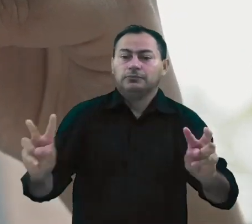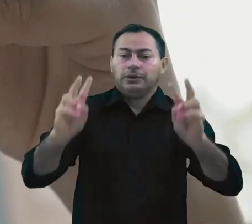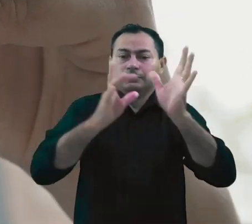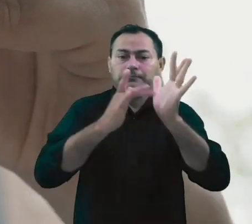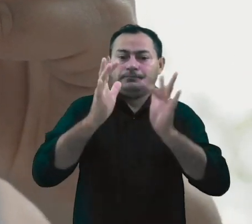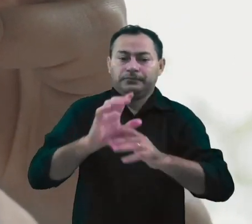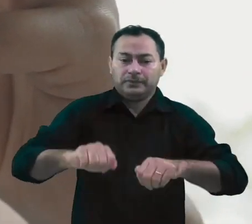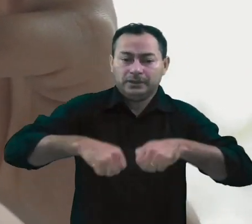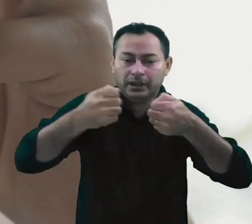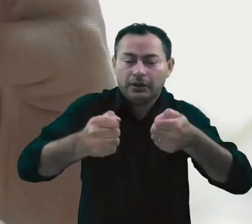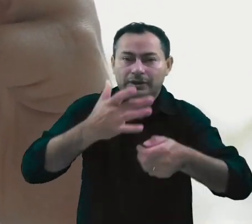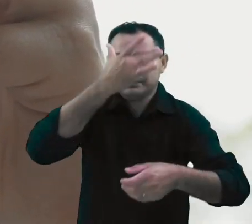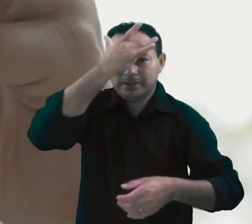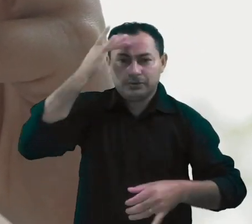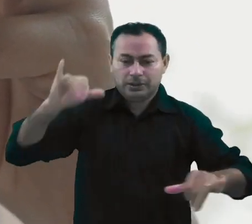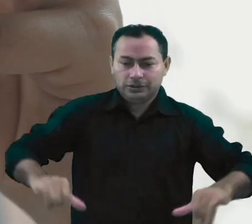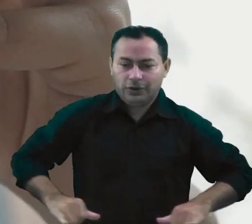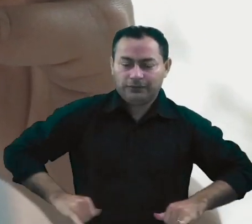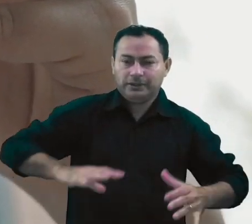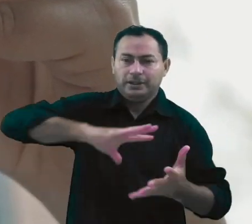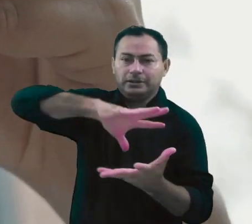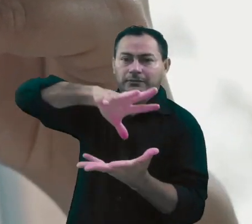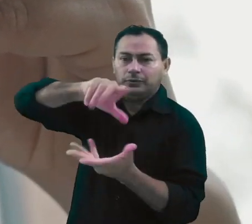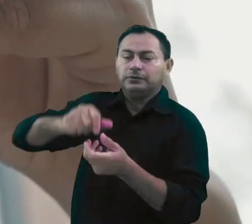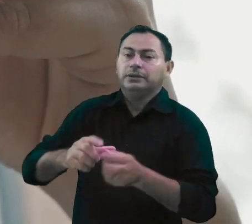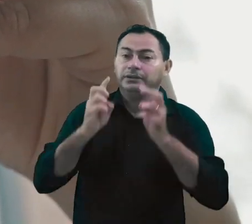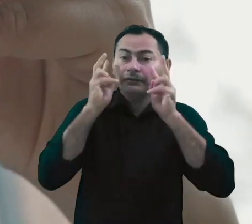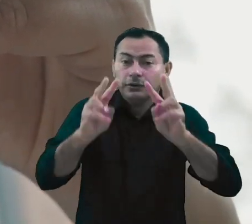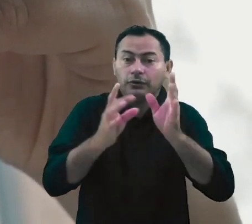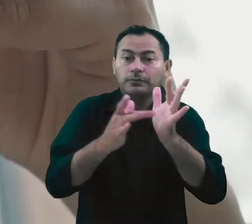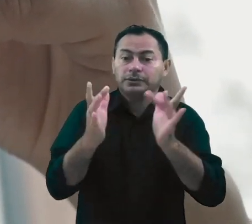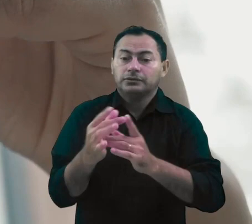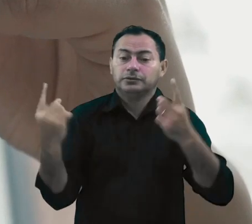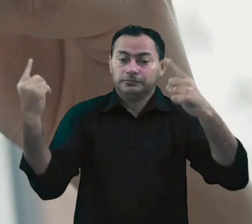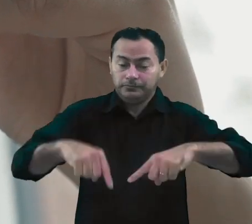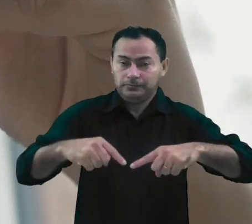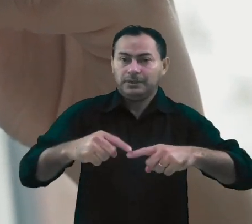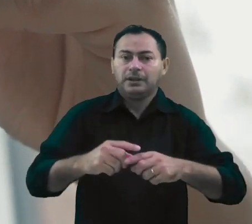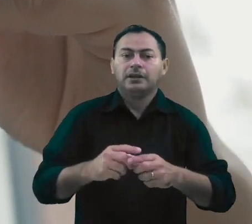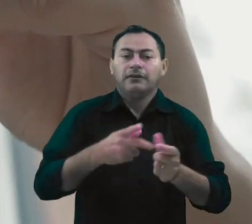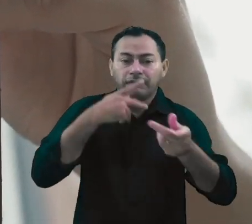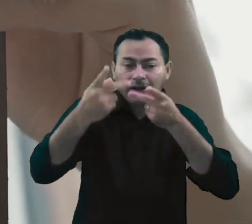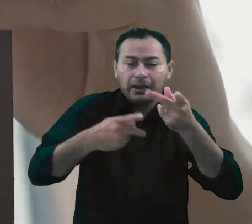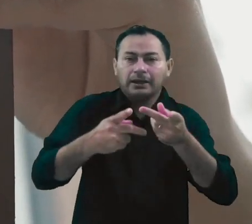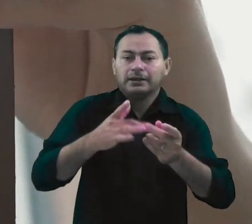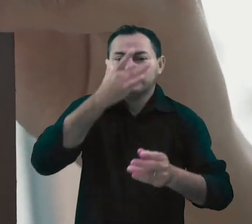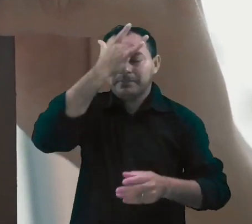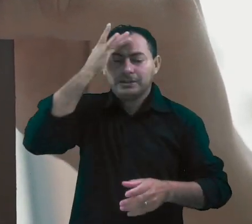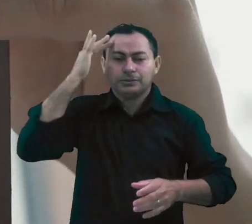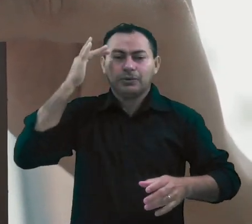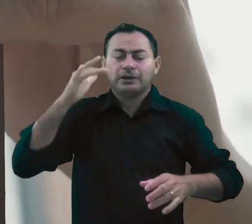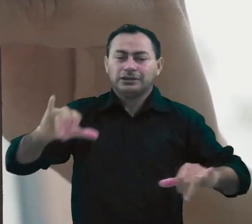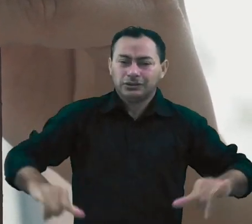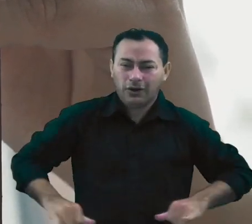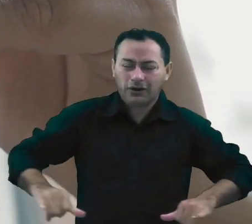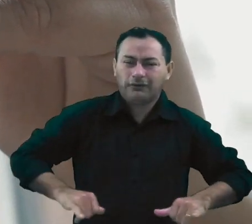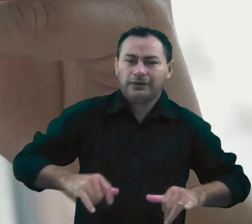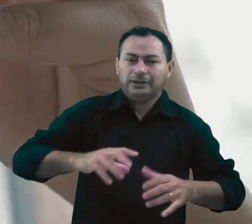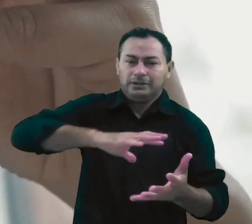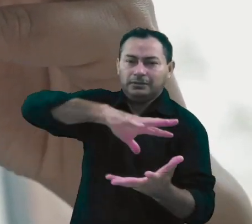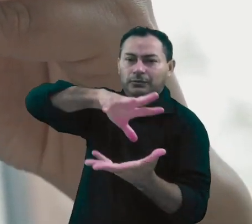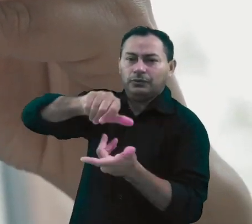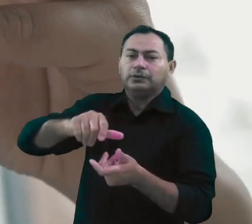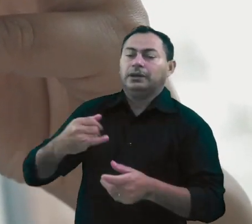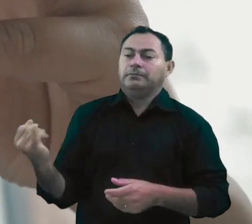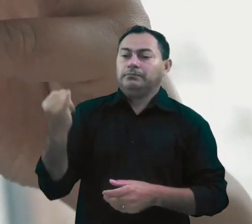Jesus deu aos feridos desse mundo e vimos como Jesus nos desafiou a confessarmos que os feridos desse mundo também são importantes e